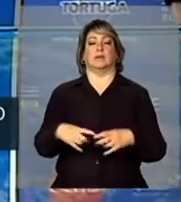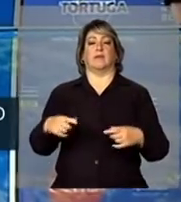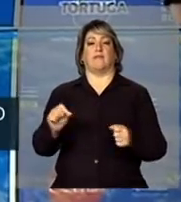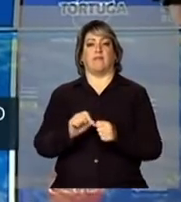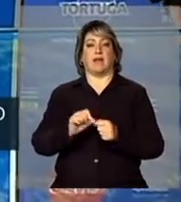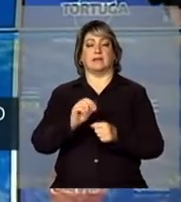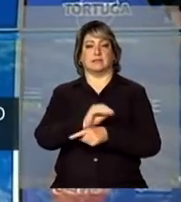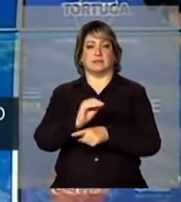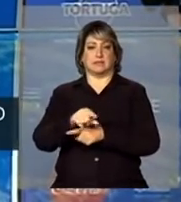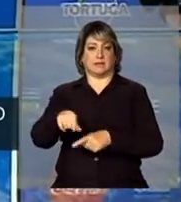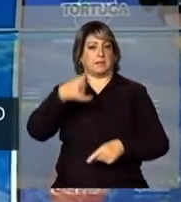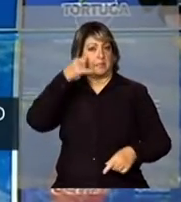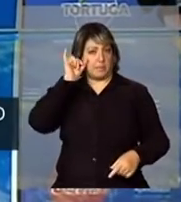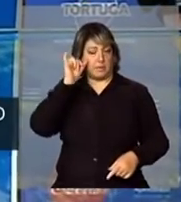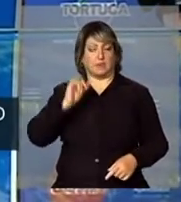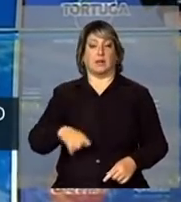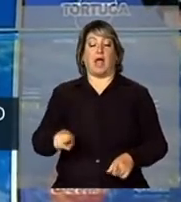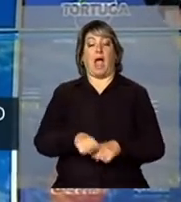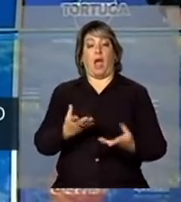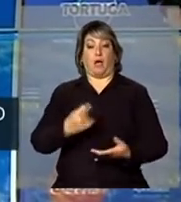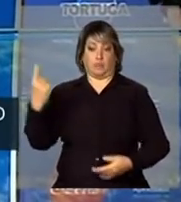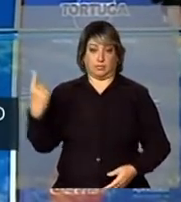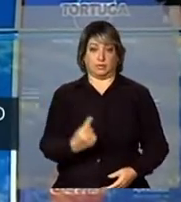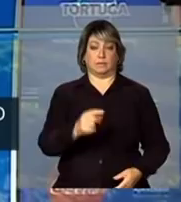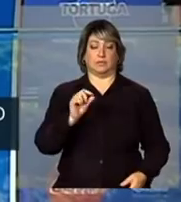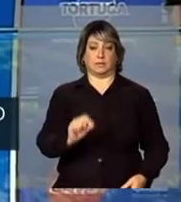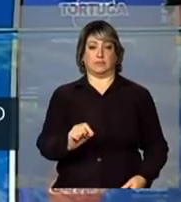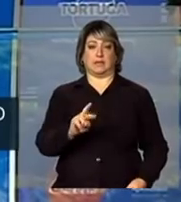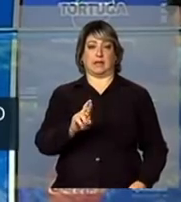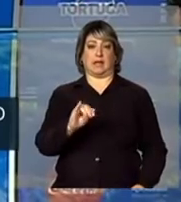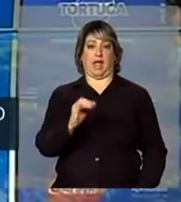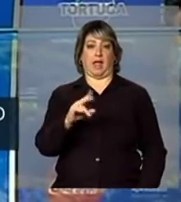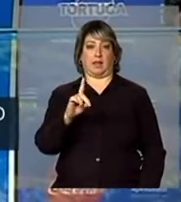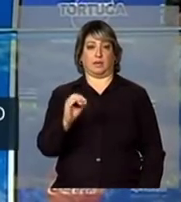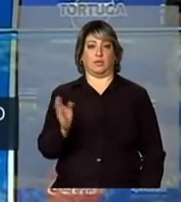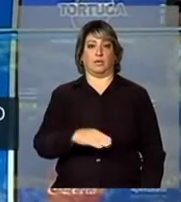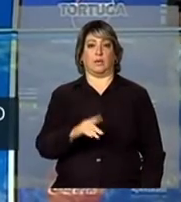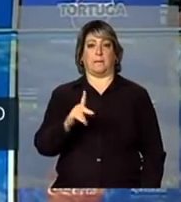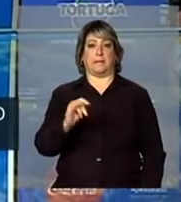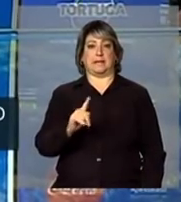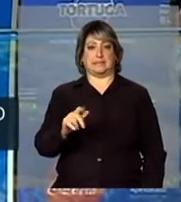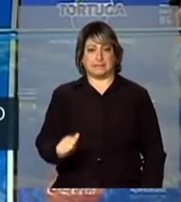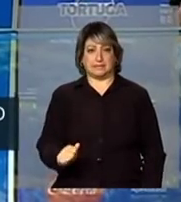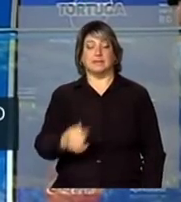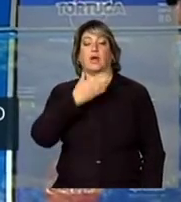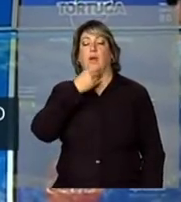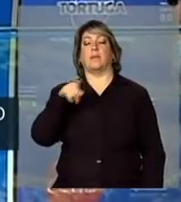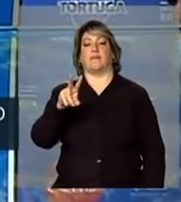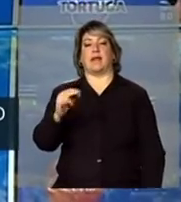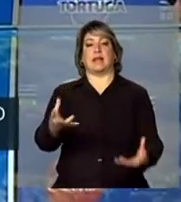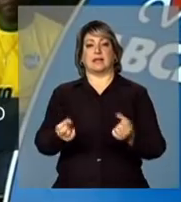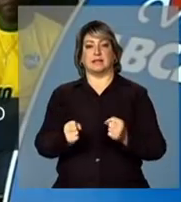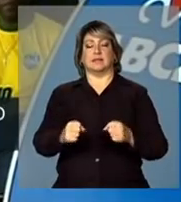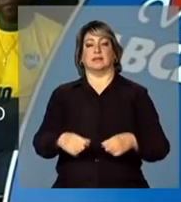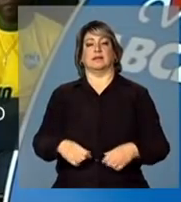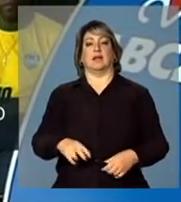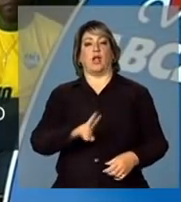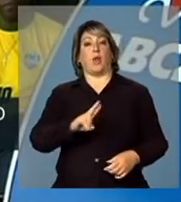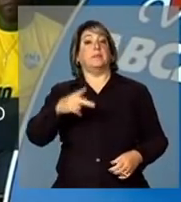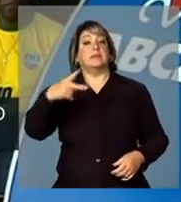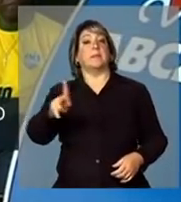Convidamos neste momento o pecuarista e empresário Ricardo de Toledo Pisa para receber, em nome de seu